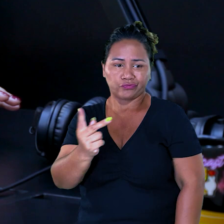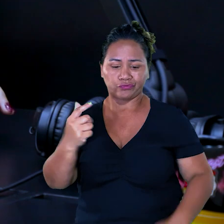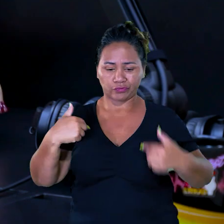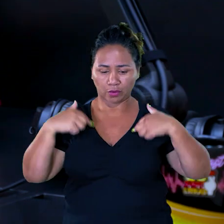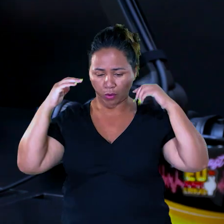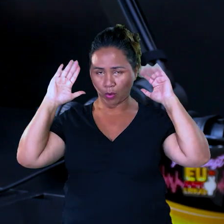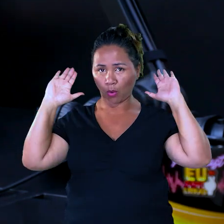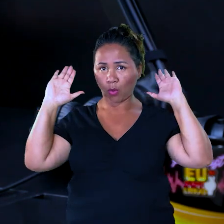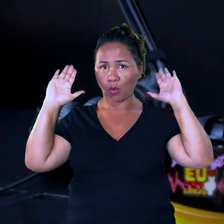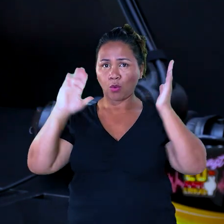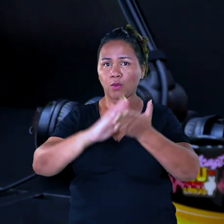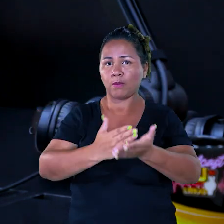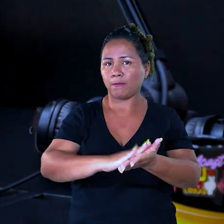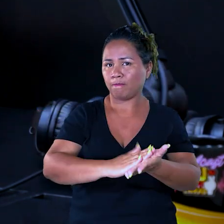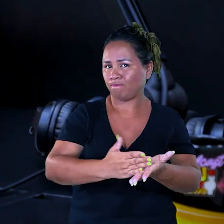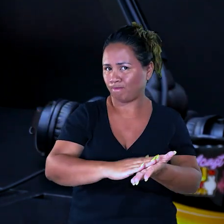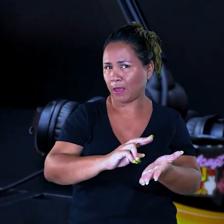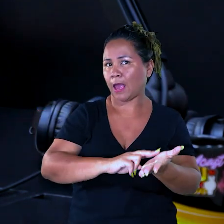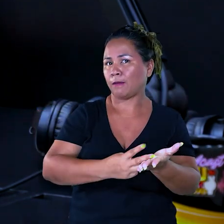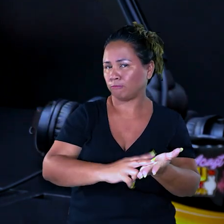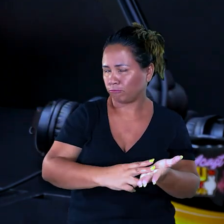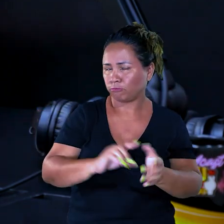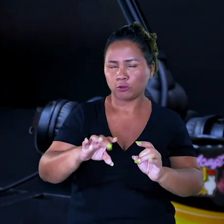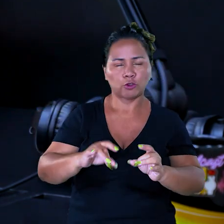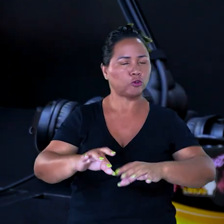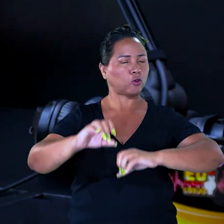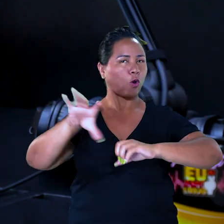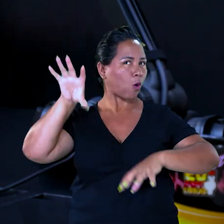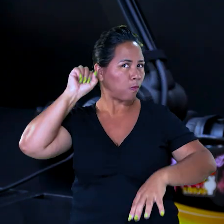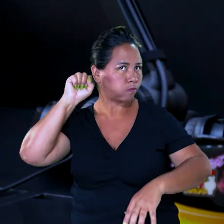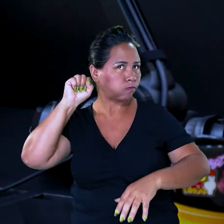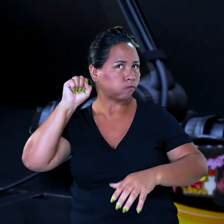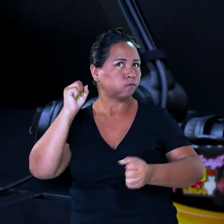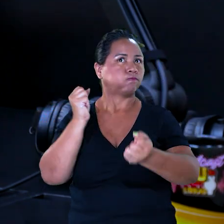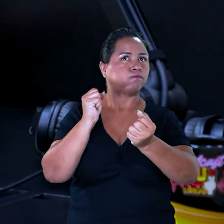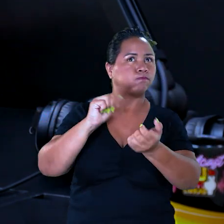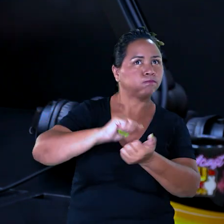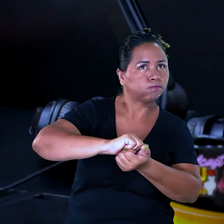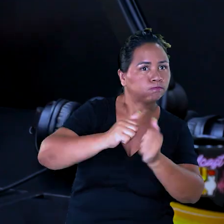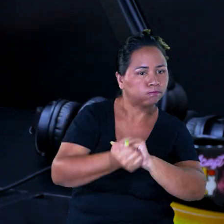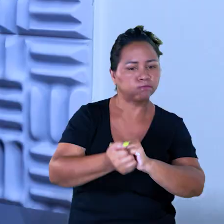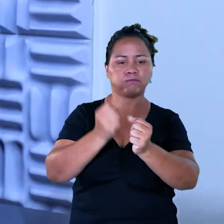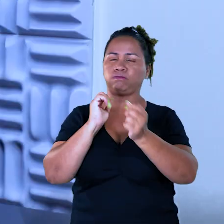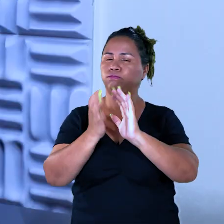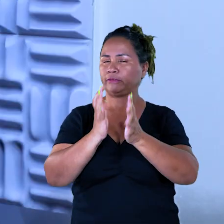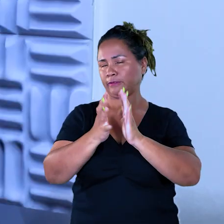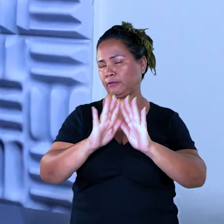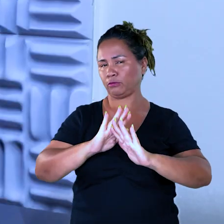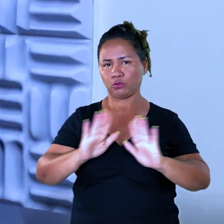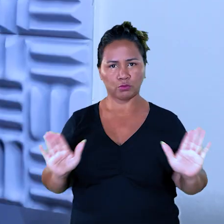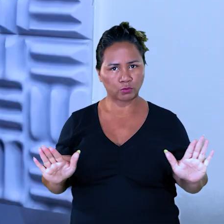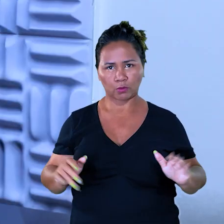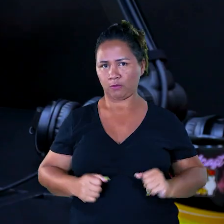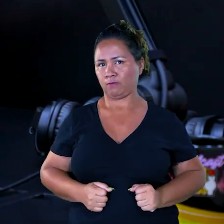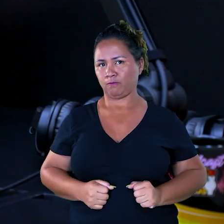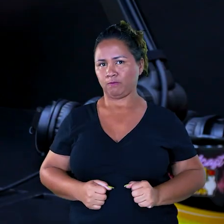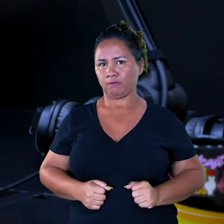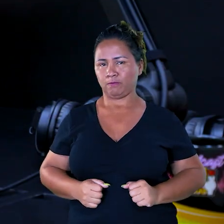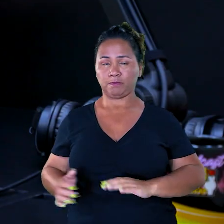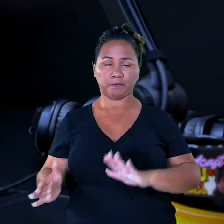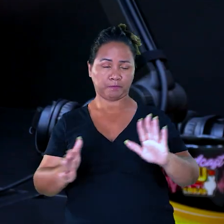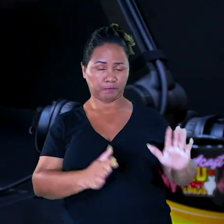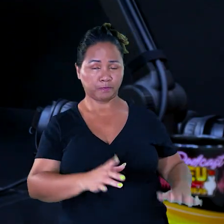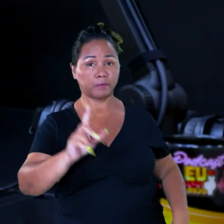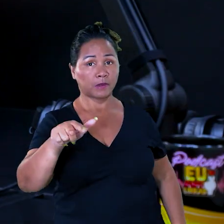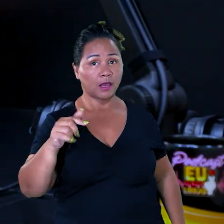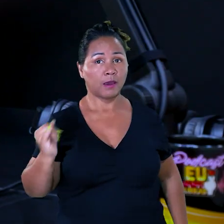aí, enquanto intérprete, e às vezes você quer que o seu aluno aprenda, você quer ele quer que aprenda, porque os